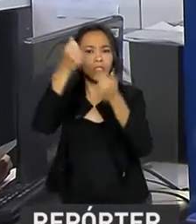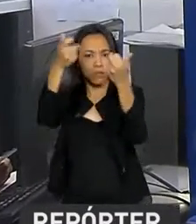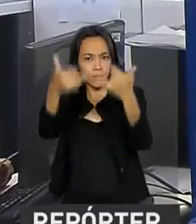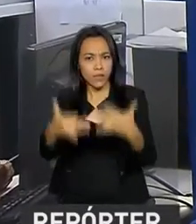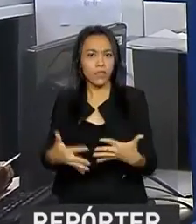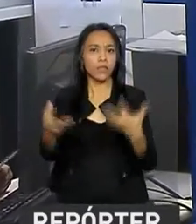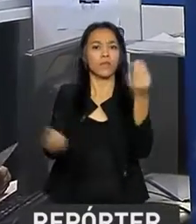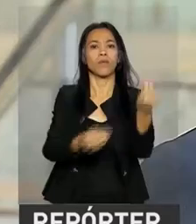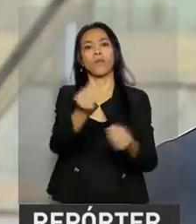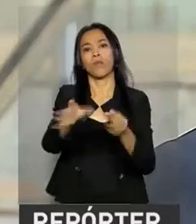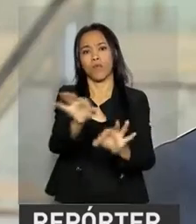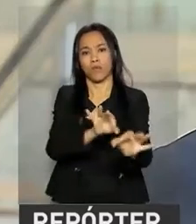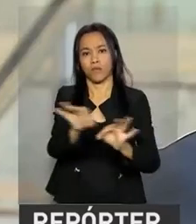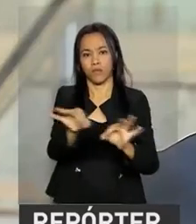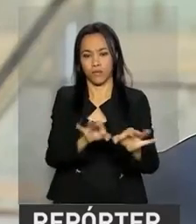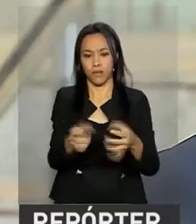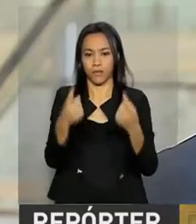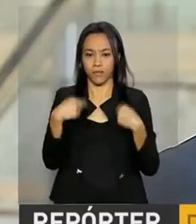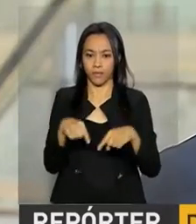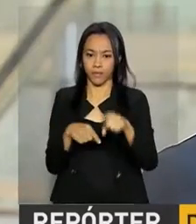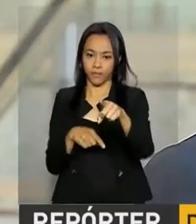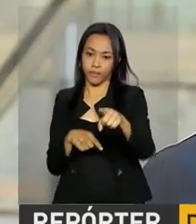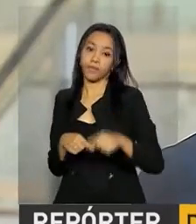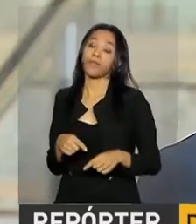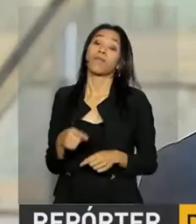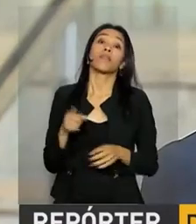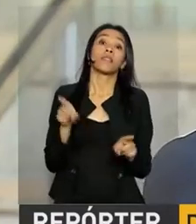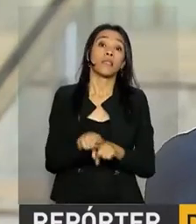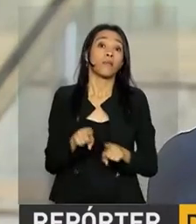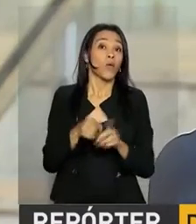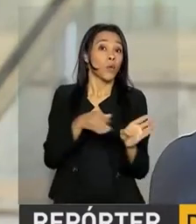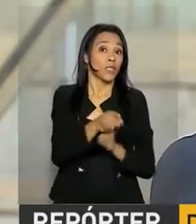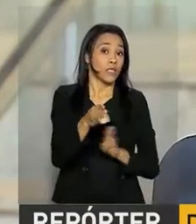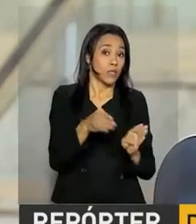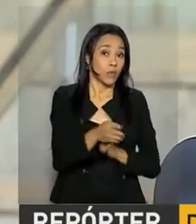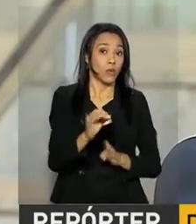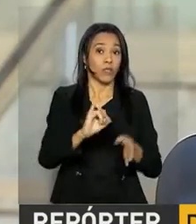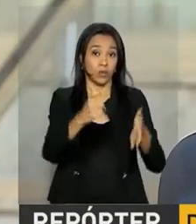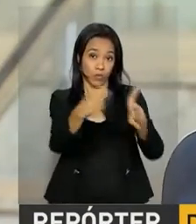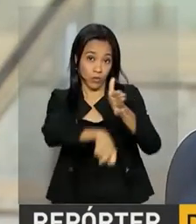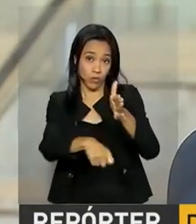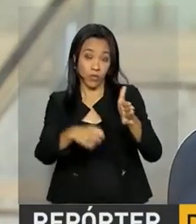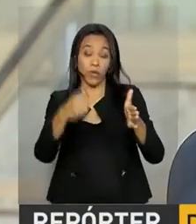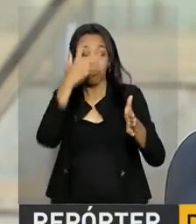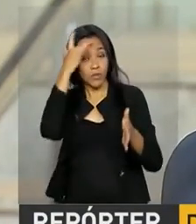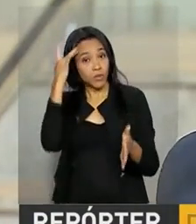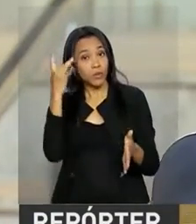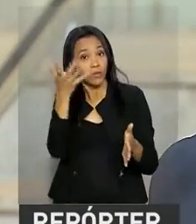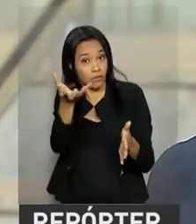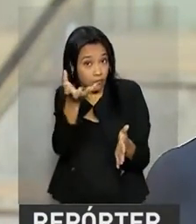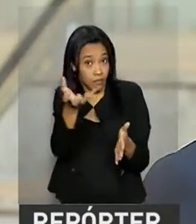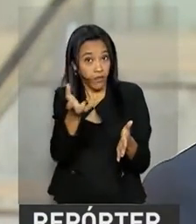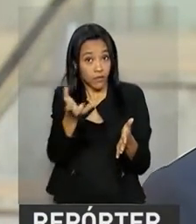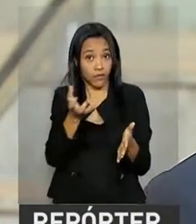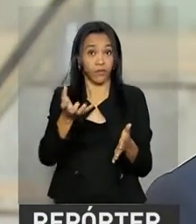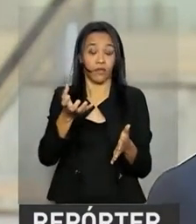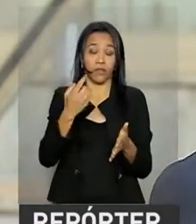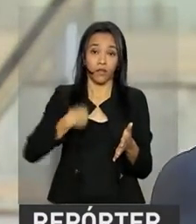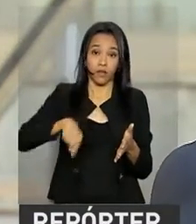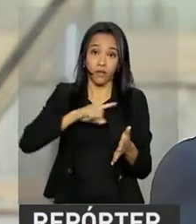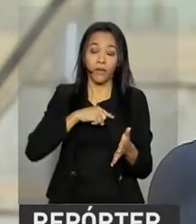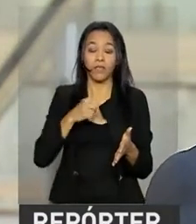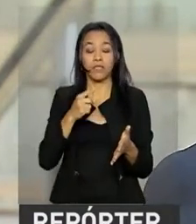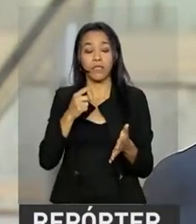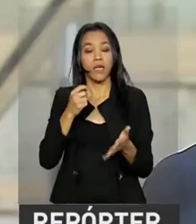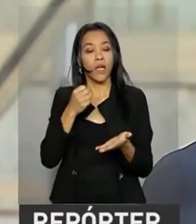as contas com o Leão. Além da orientação tributária, aquele contribuinte que assim desejar, que a gente dê um